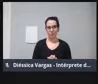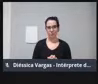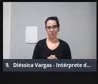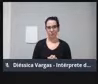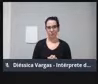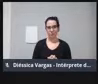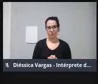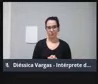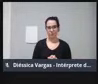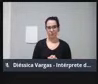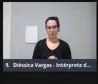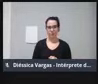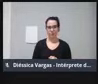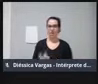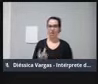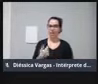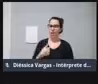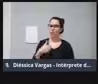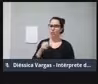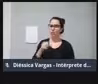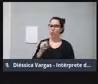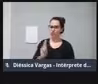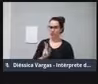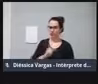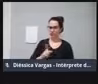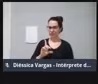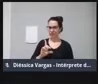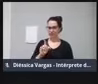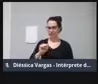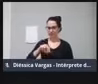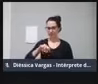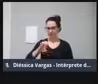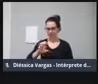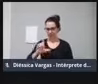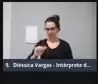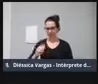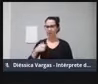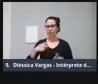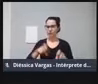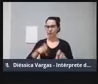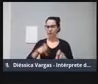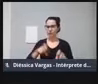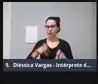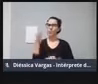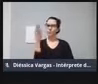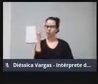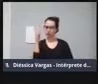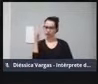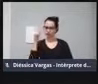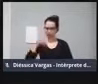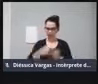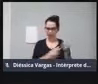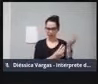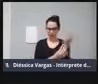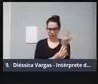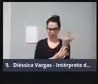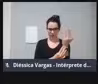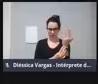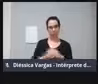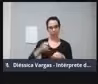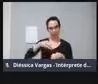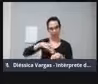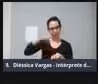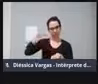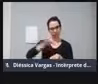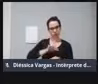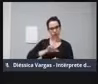Eu sou professora Daniela, eu também sou licenciada em ciências biológicas pela UFSM e sou mestre e